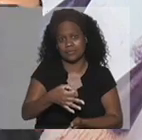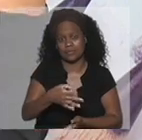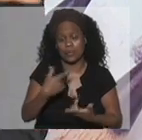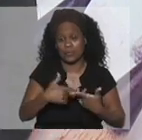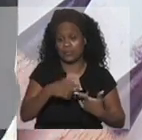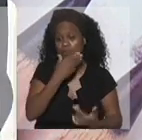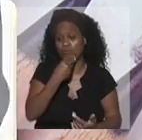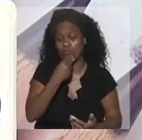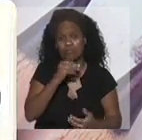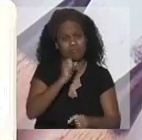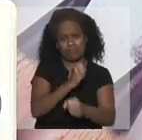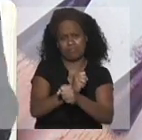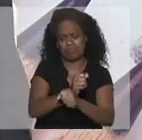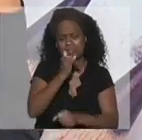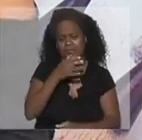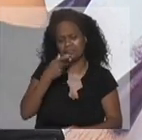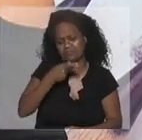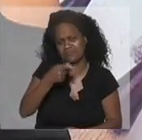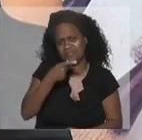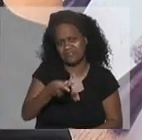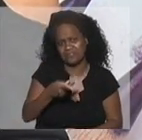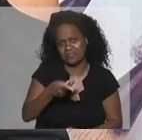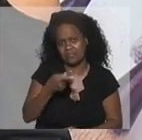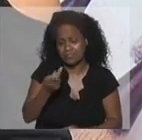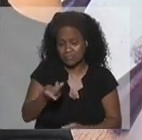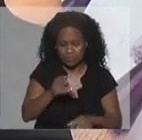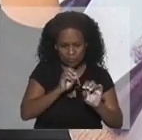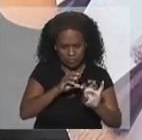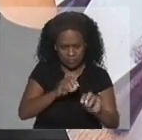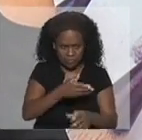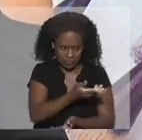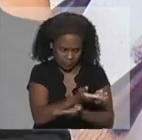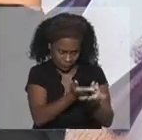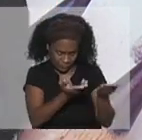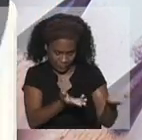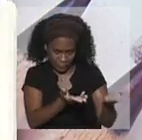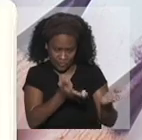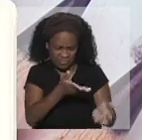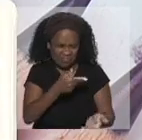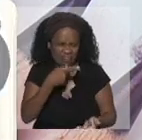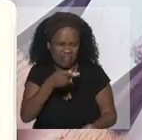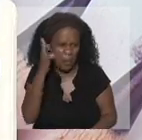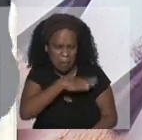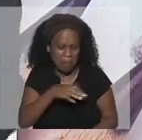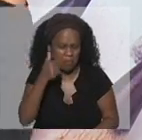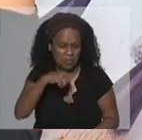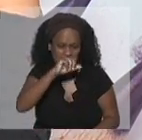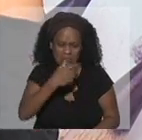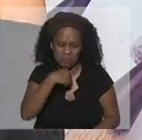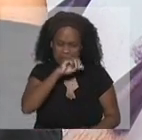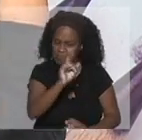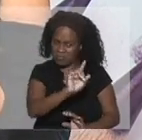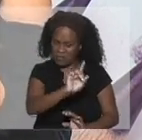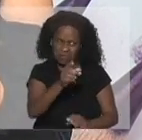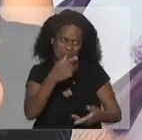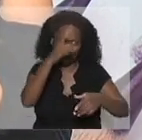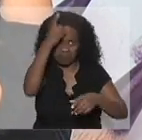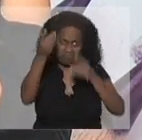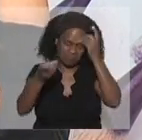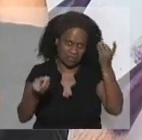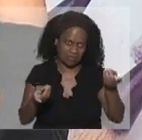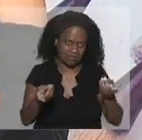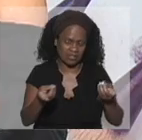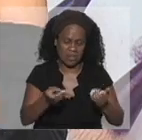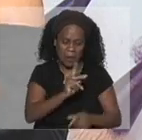não adianta não olhar, eles não param de falar por causa disso. Na educação de vocês, assim, sem criticar pai e mãe, não é essa